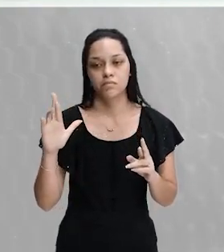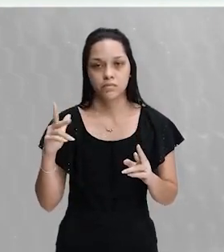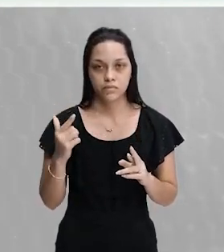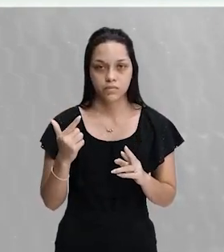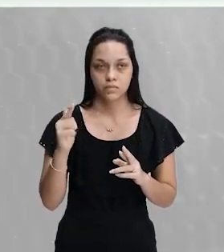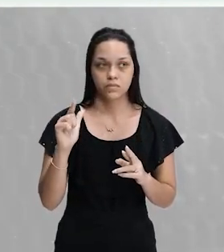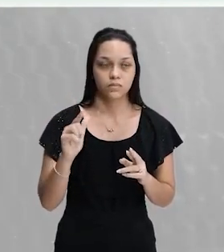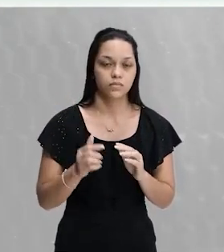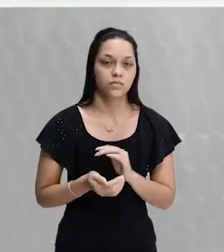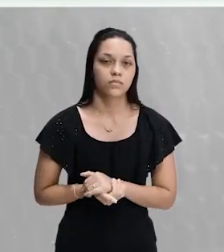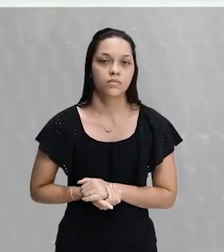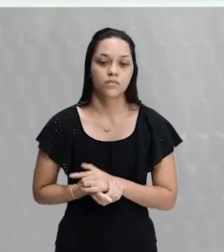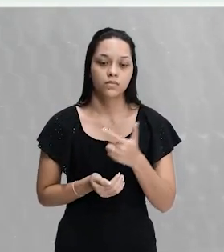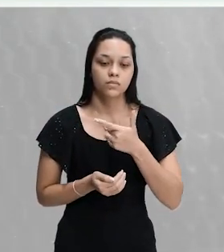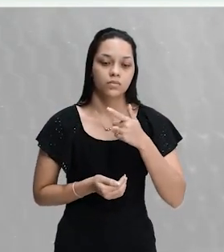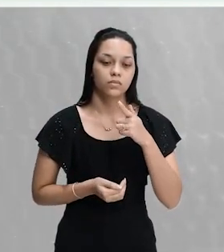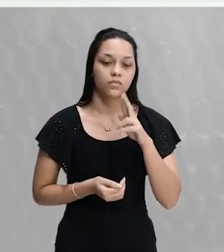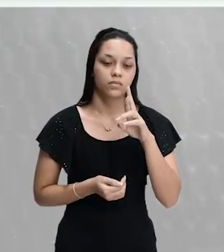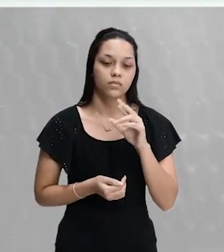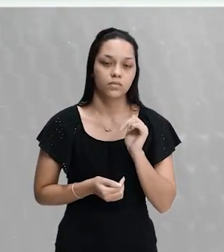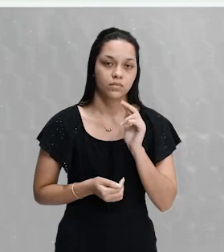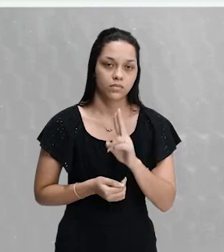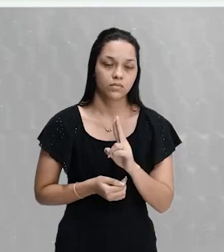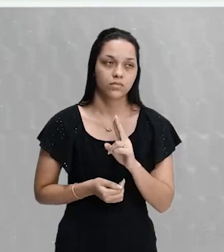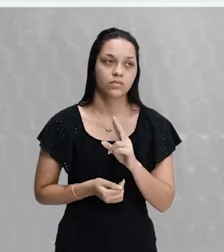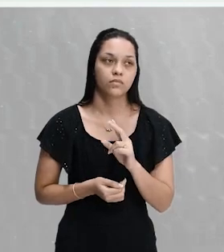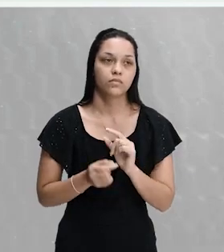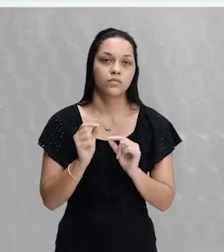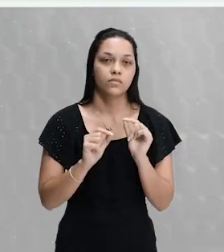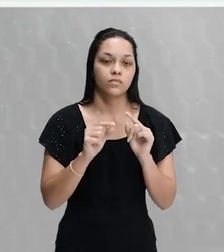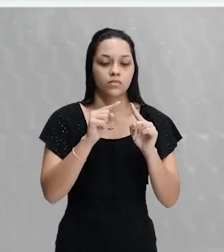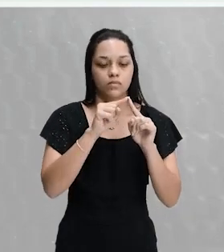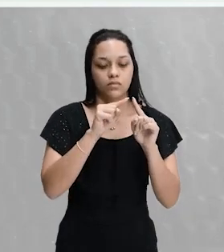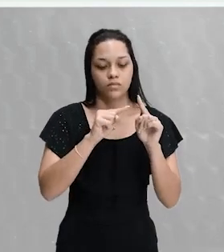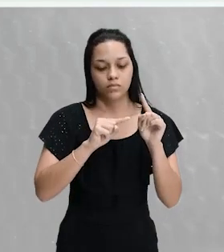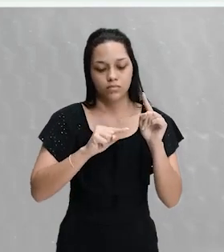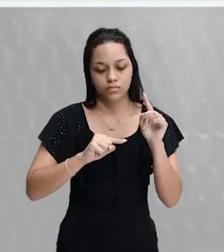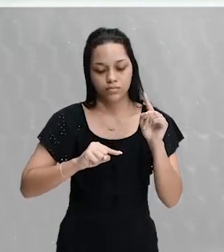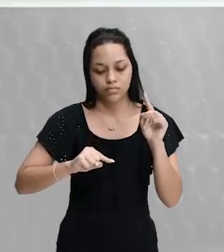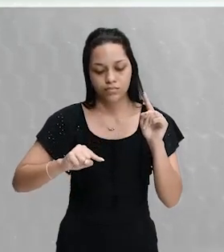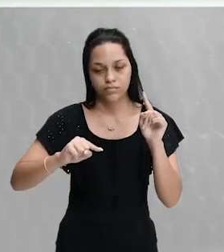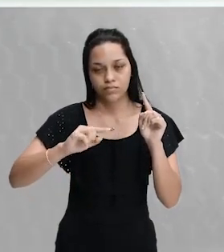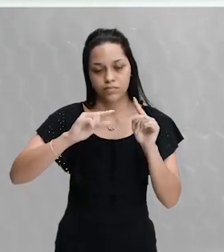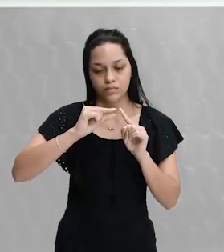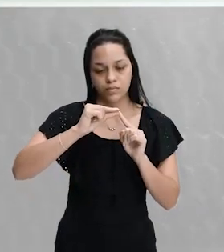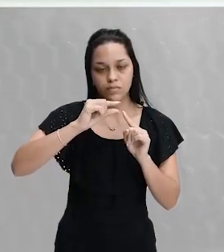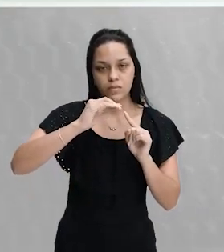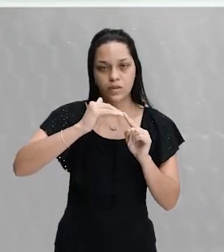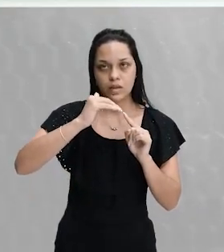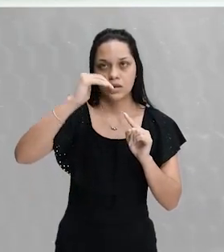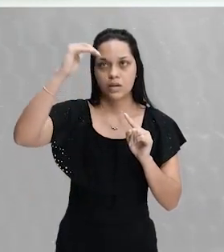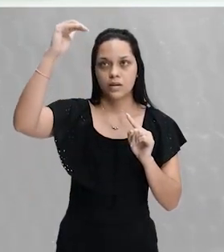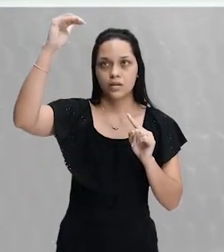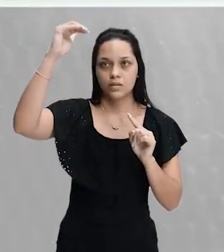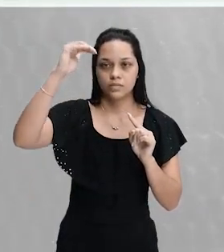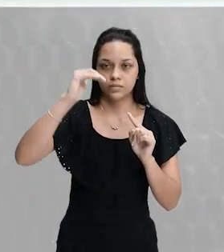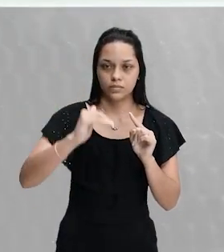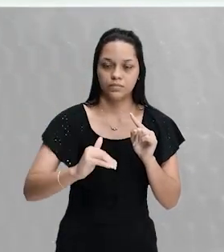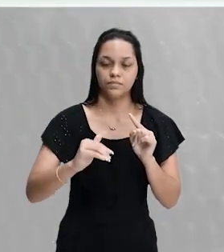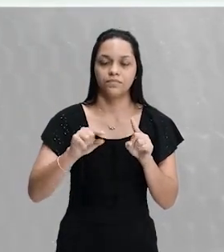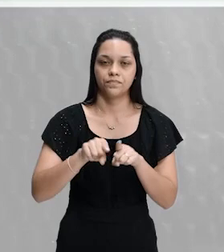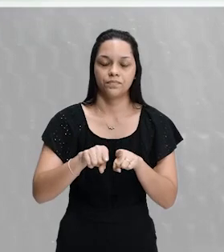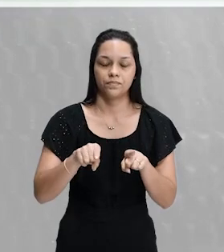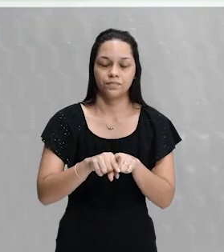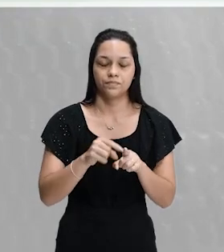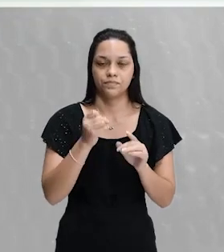Tá? Aqui a função do segundo grau, o gráfico, ela é decrescente, né? Já falamos aqui de função crescente e decrescente, quando falamos de